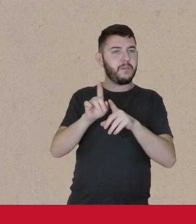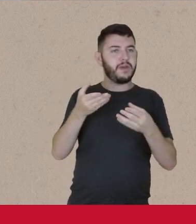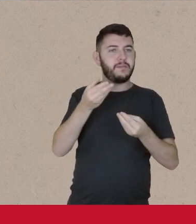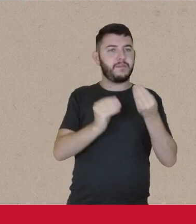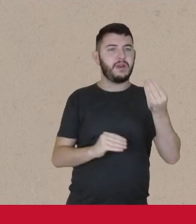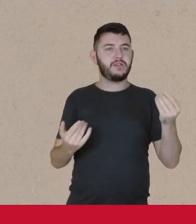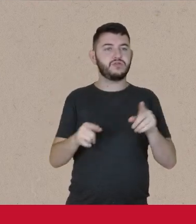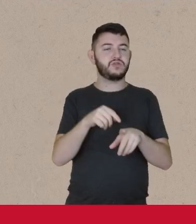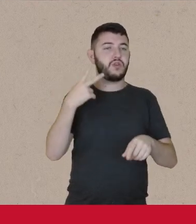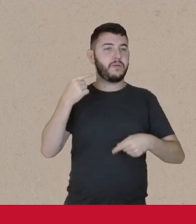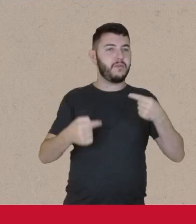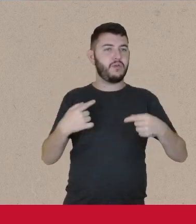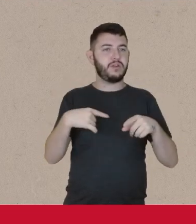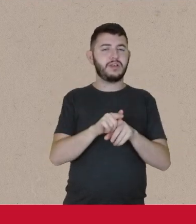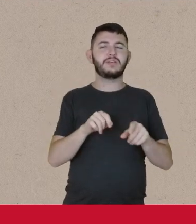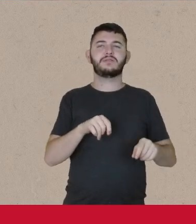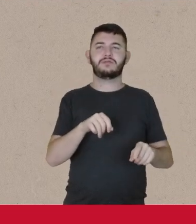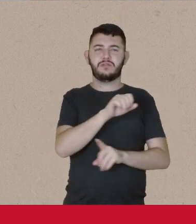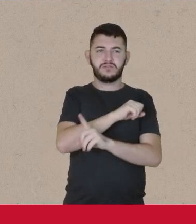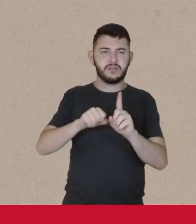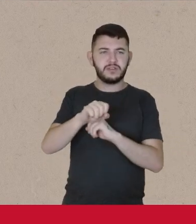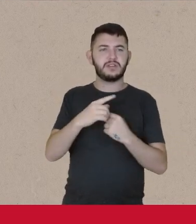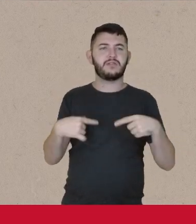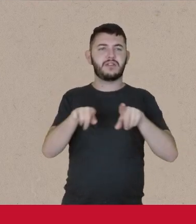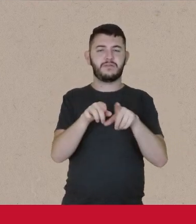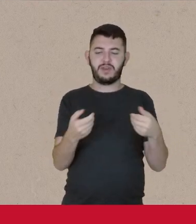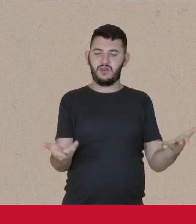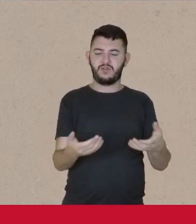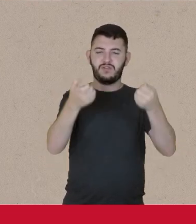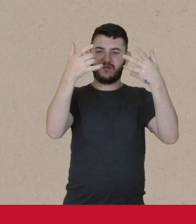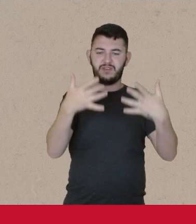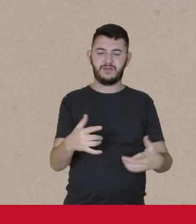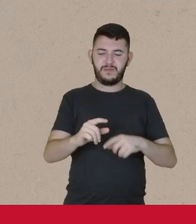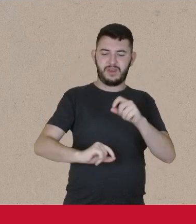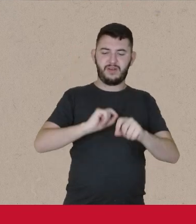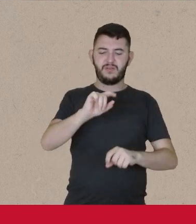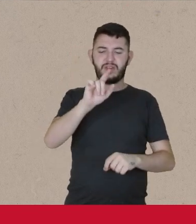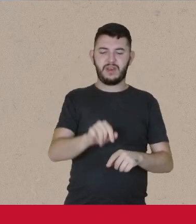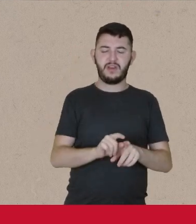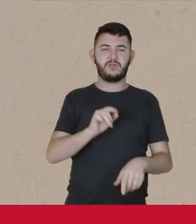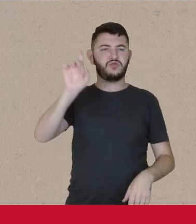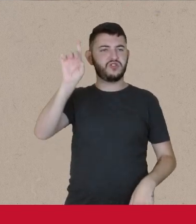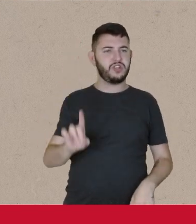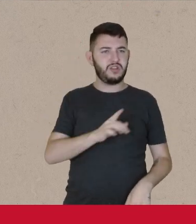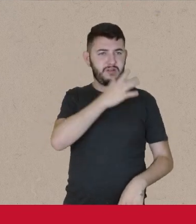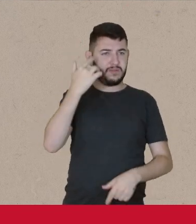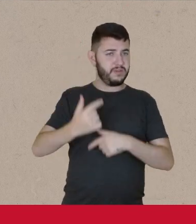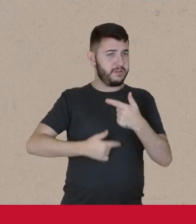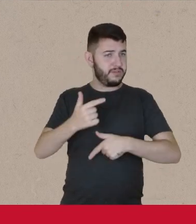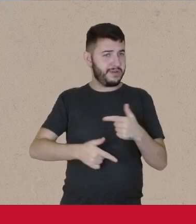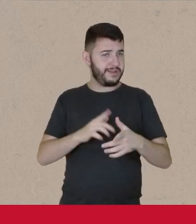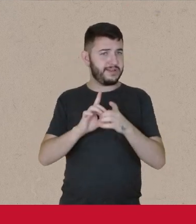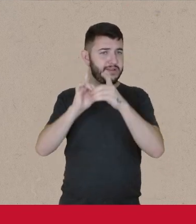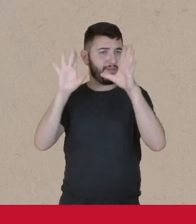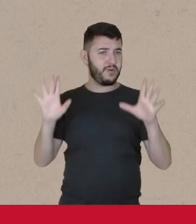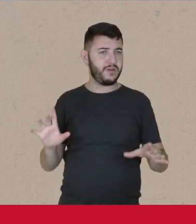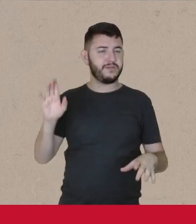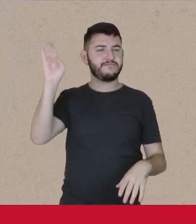o ataque, nós vamos falar sobre isso, principalmente sobre os direitos sociais dos trabalhadores, sobre a democracia e sobre o Estado